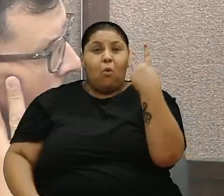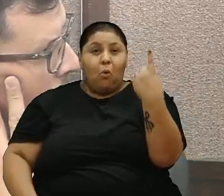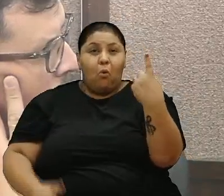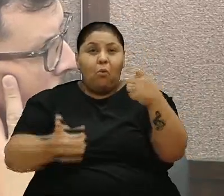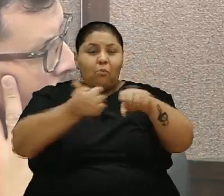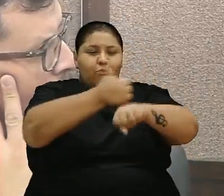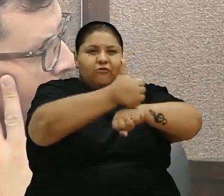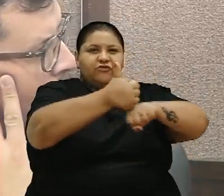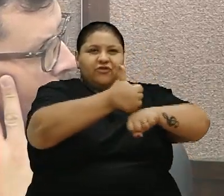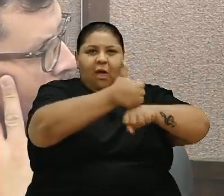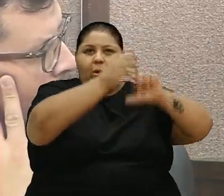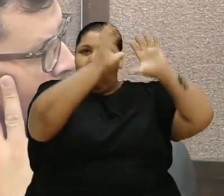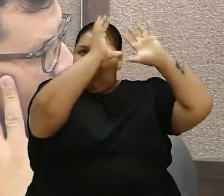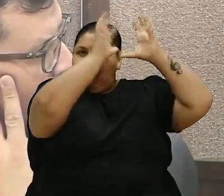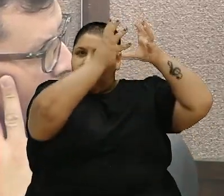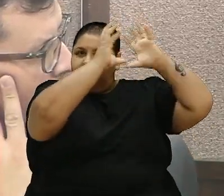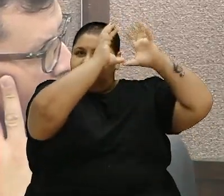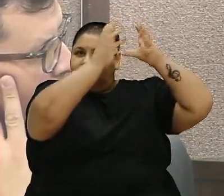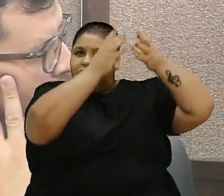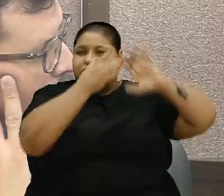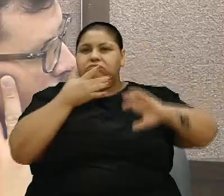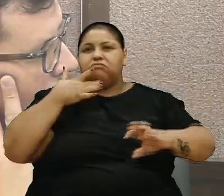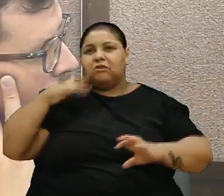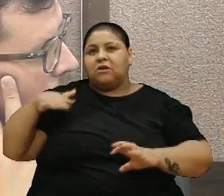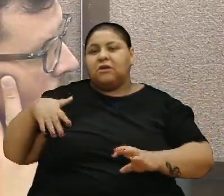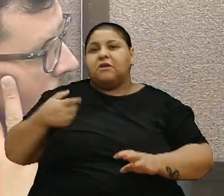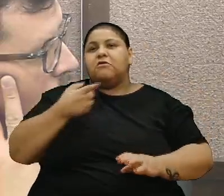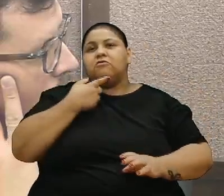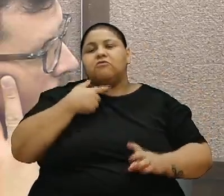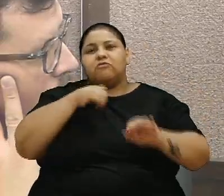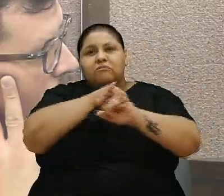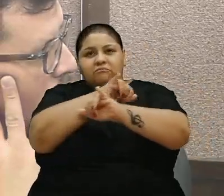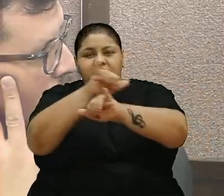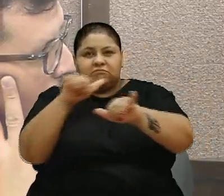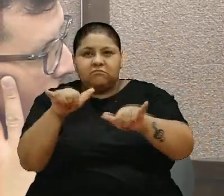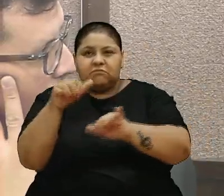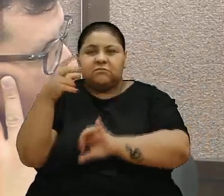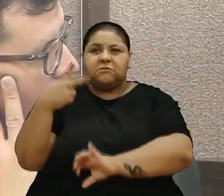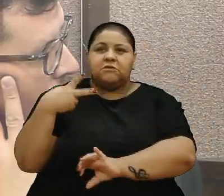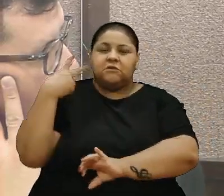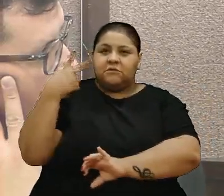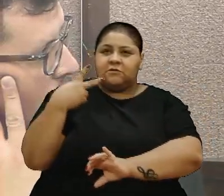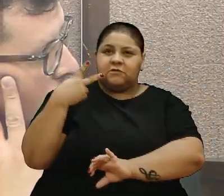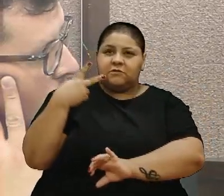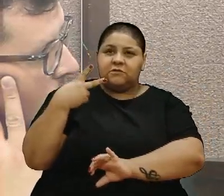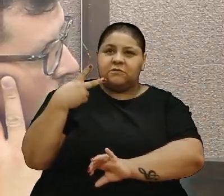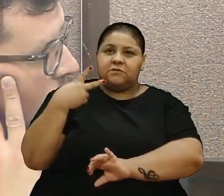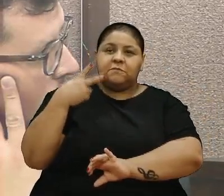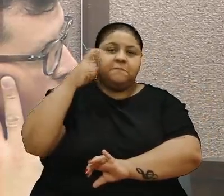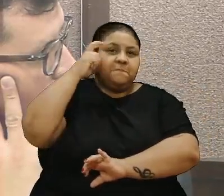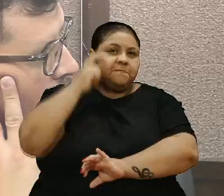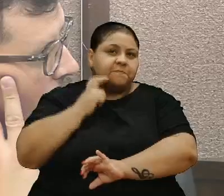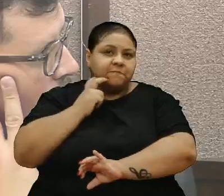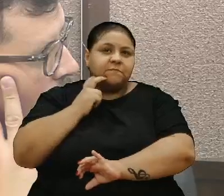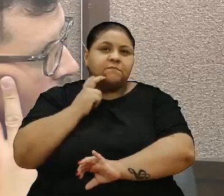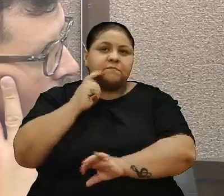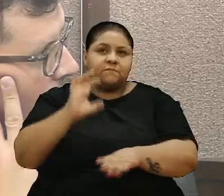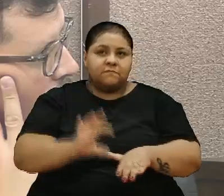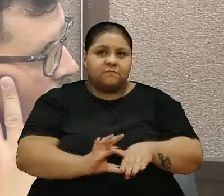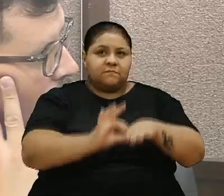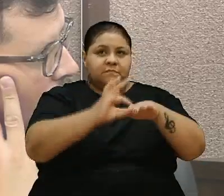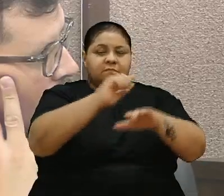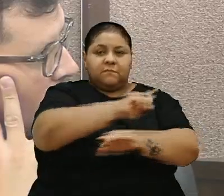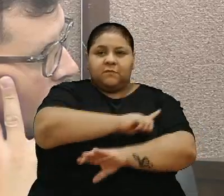neuropediatra. Eu gostaria de informar aqui ao nosso vereador, nobre colega Daniel Santos, que é o líder do governo,